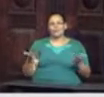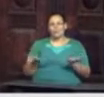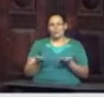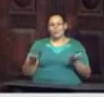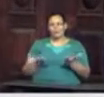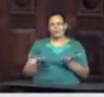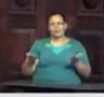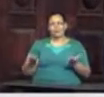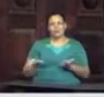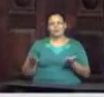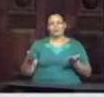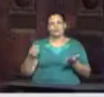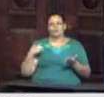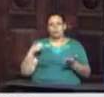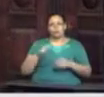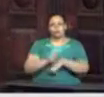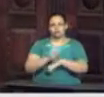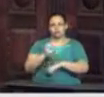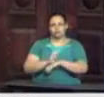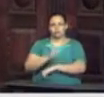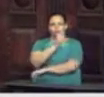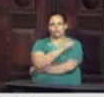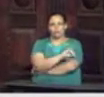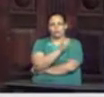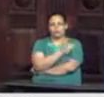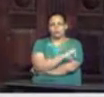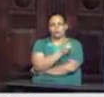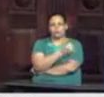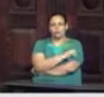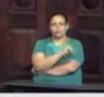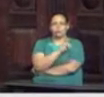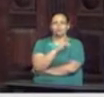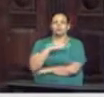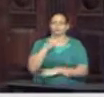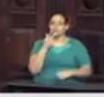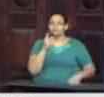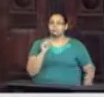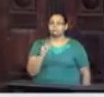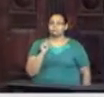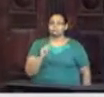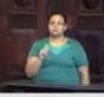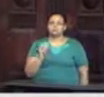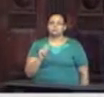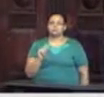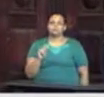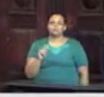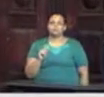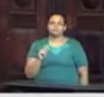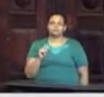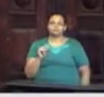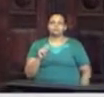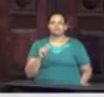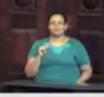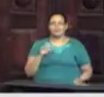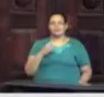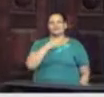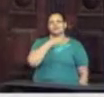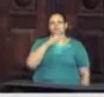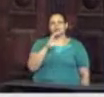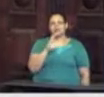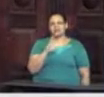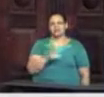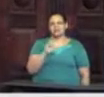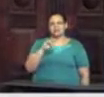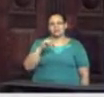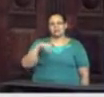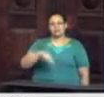se abate sobre o Estado do Rio de Janeiro, quer dizer, de forma criminosa,